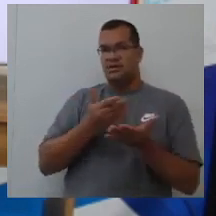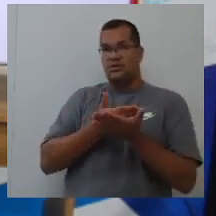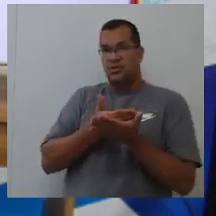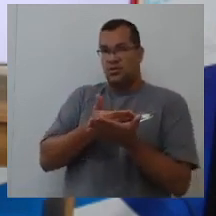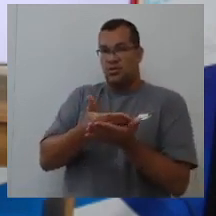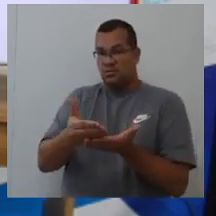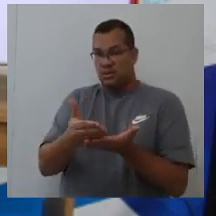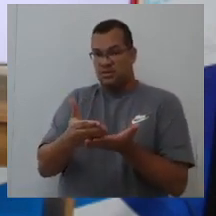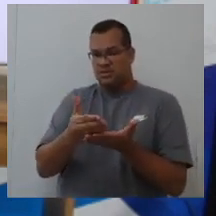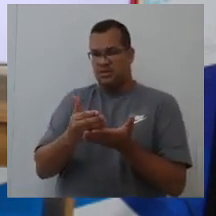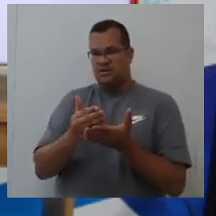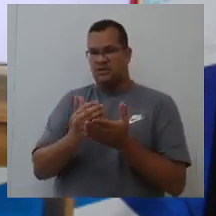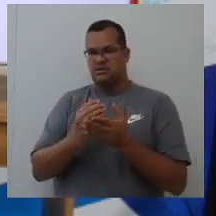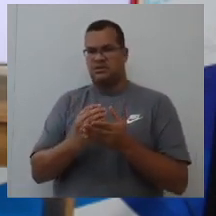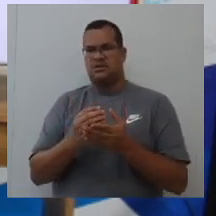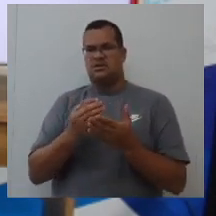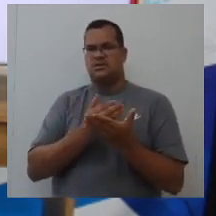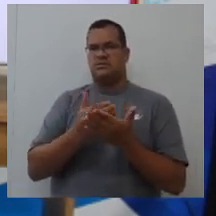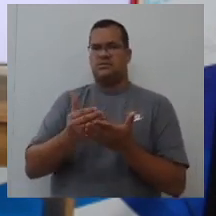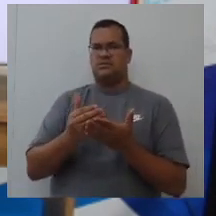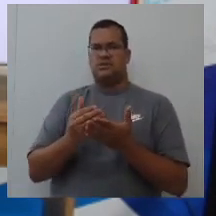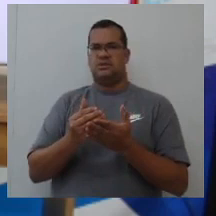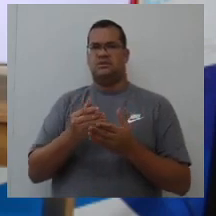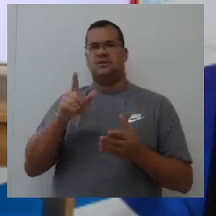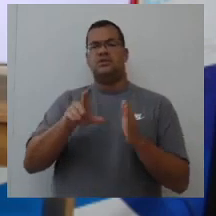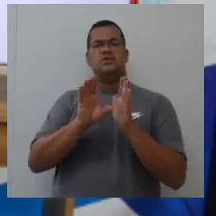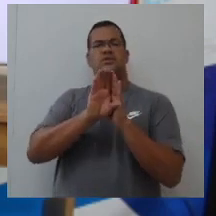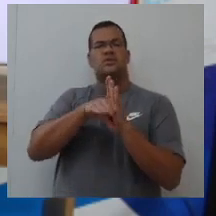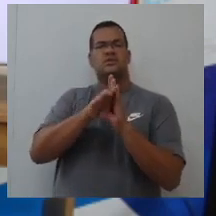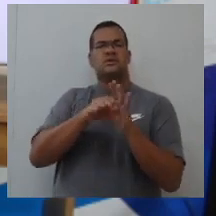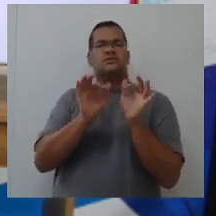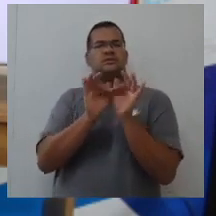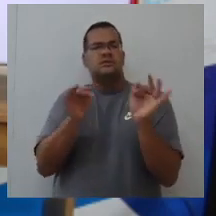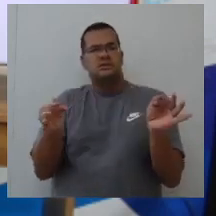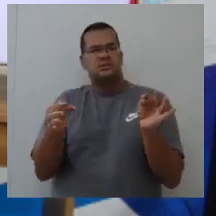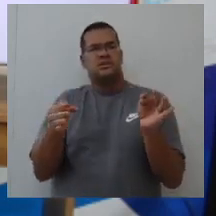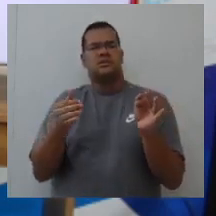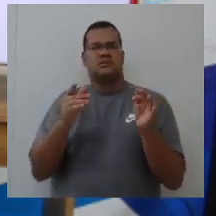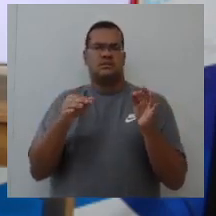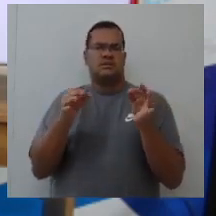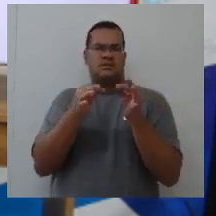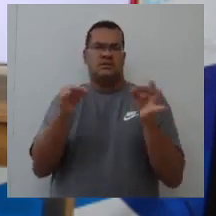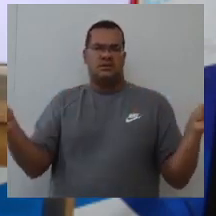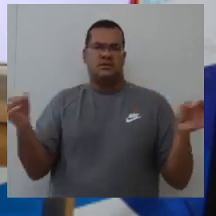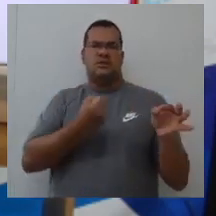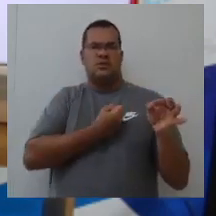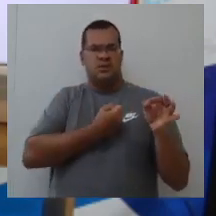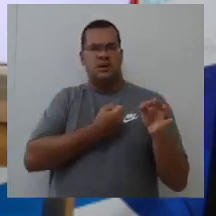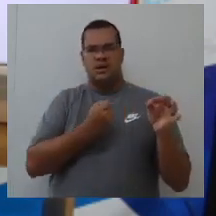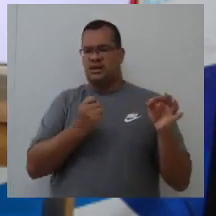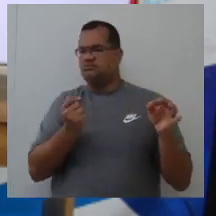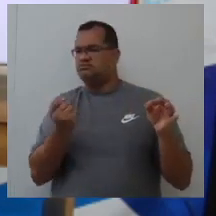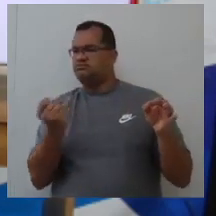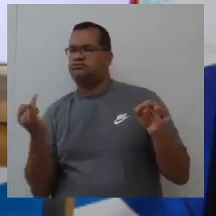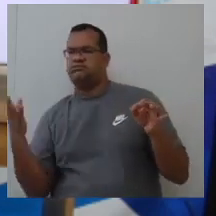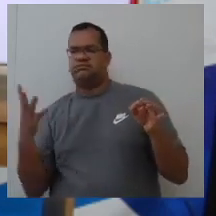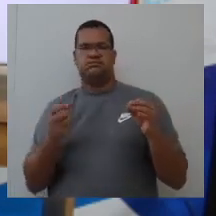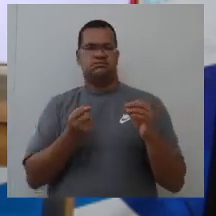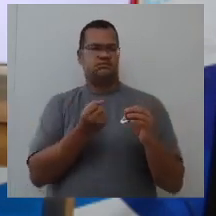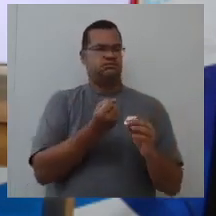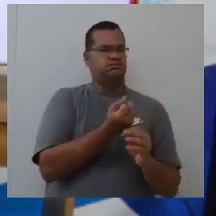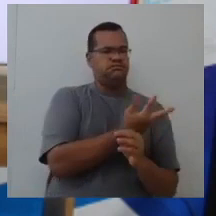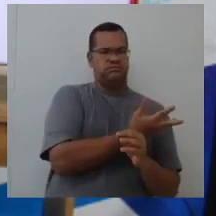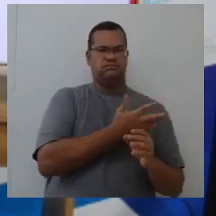começa, tem sua origem a partir, então, de conceitos simples, como a reta numerada. E eu trouxe aqui uma